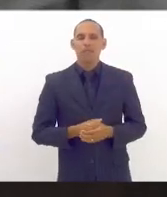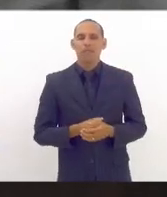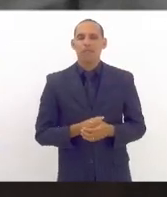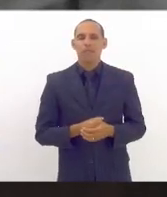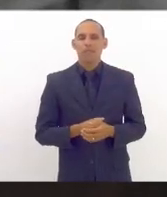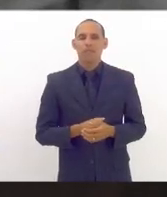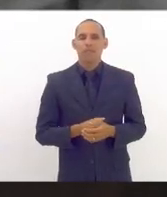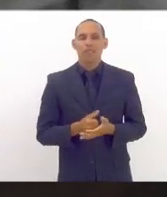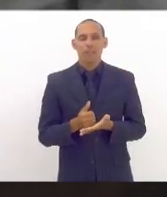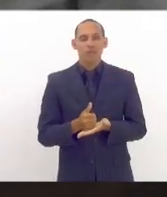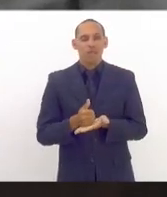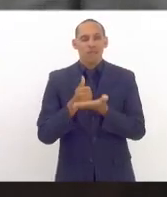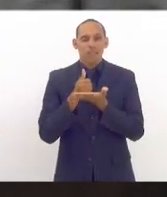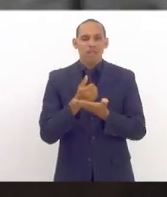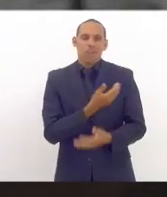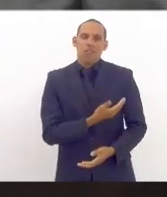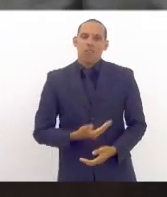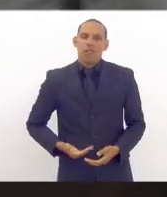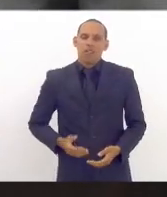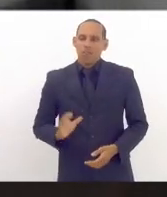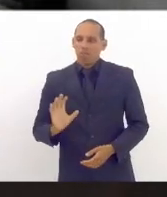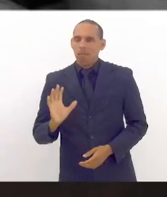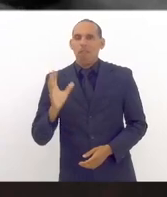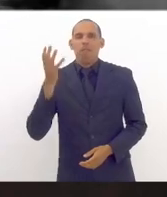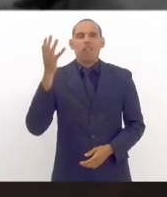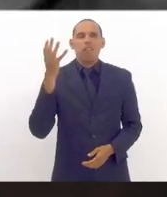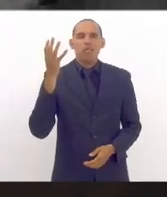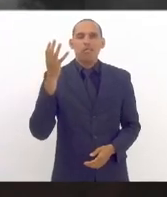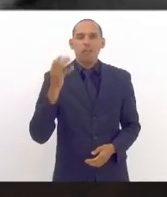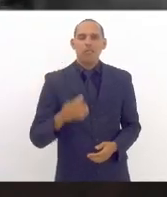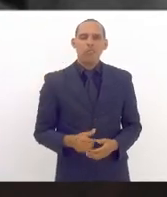e a base do governo assim surgiu